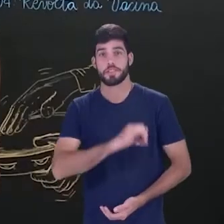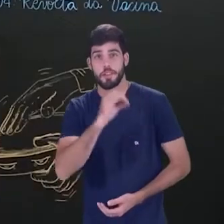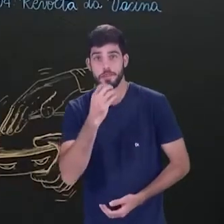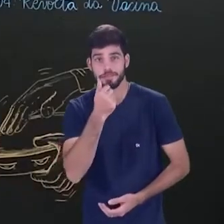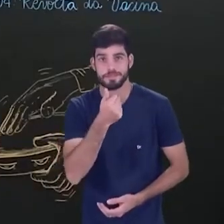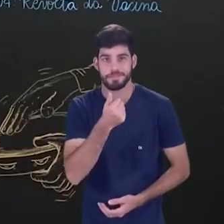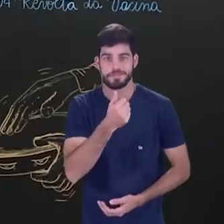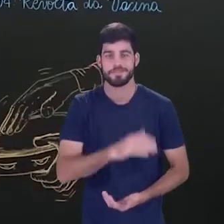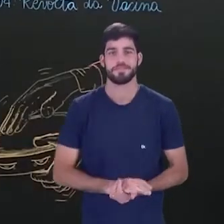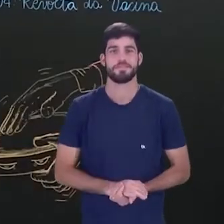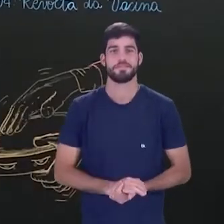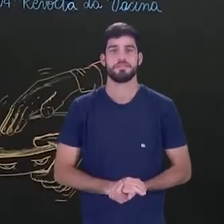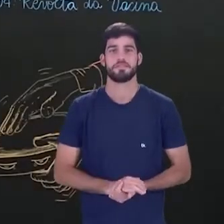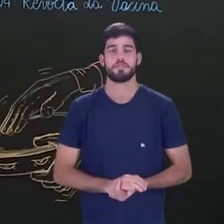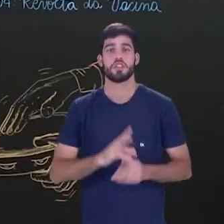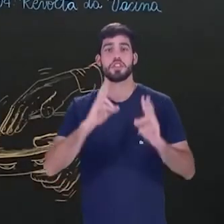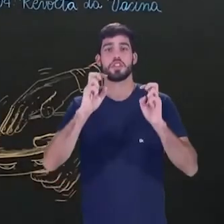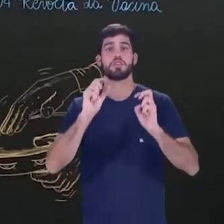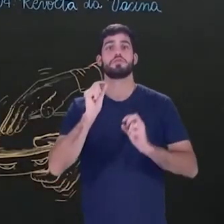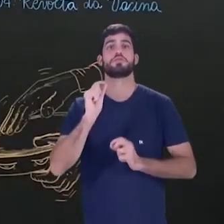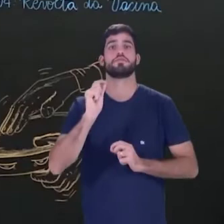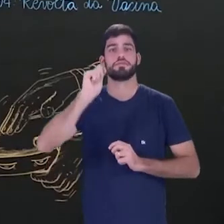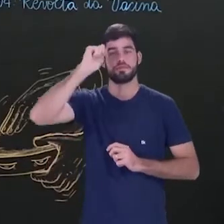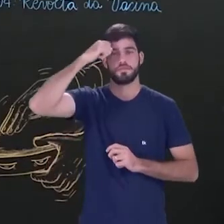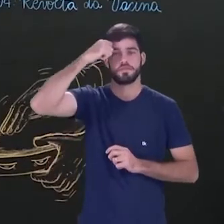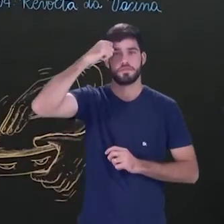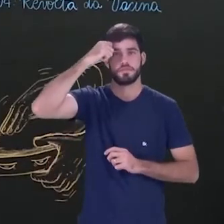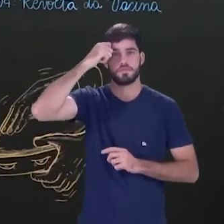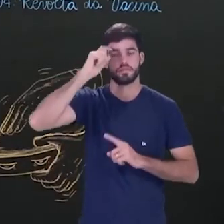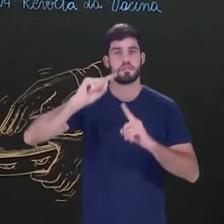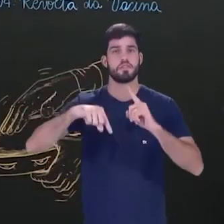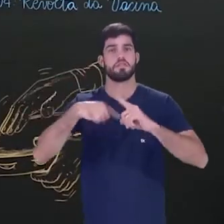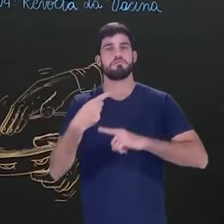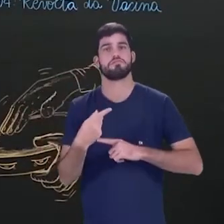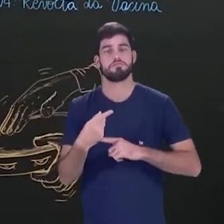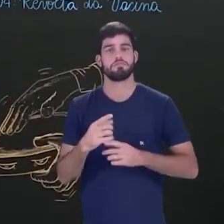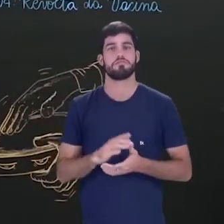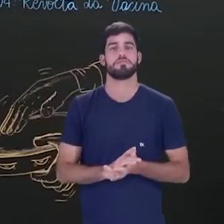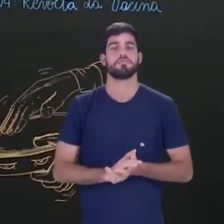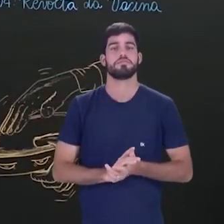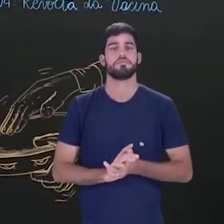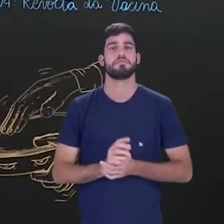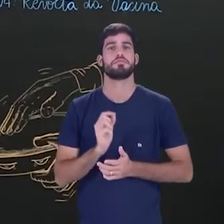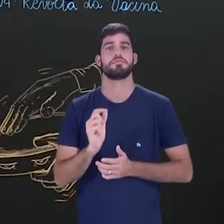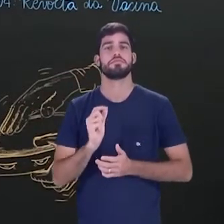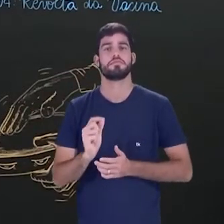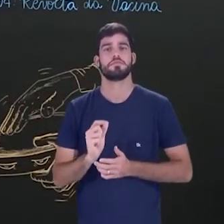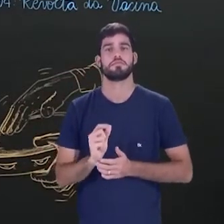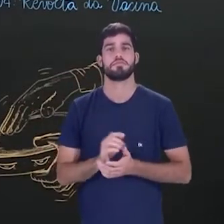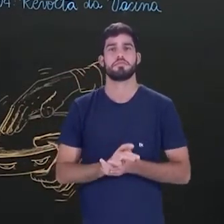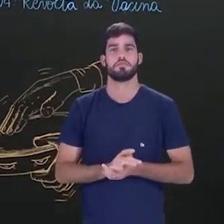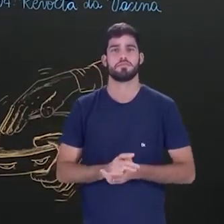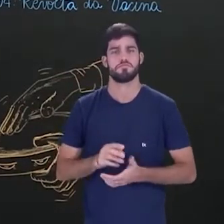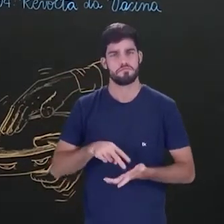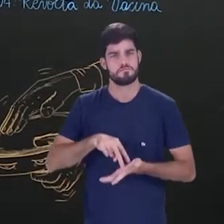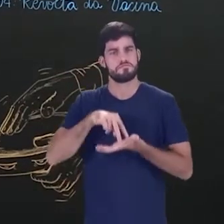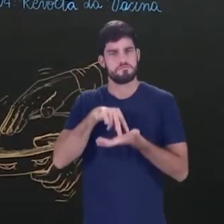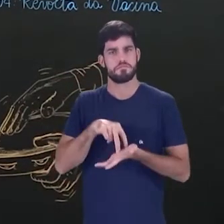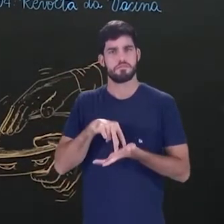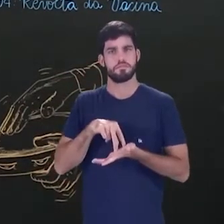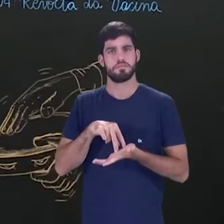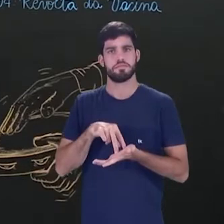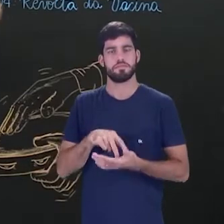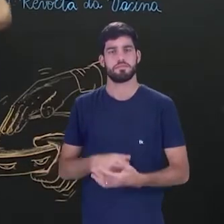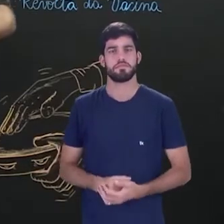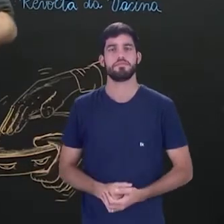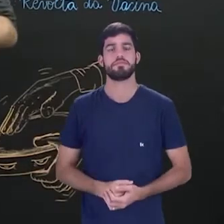Oi pessoal, tudo bem? Essa aula tem como título Negros no período pós-abolição, discriminações e resistência. A gente